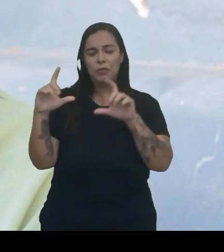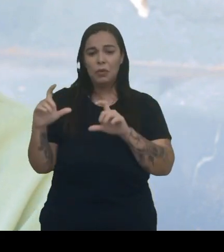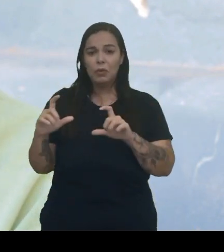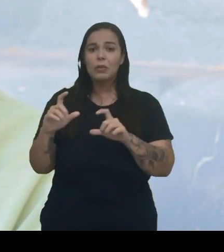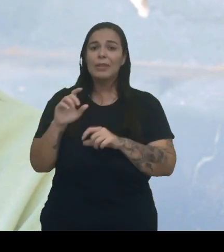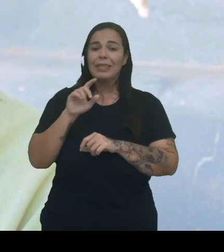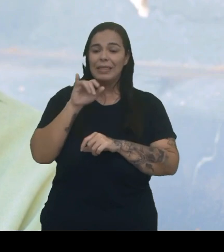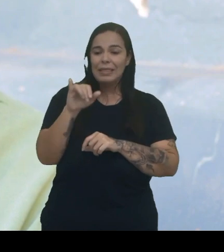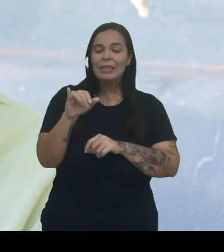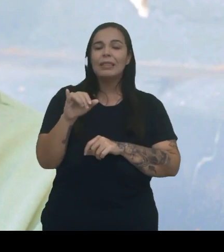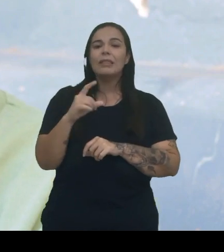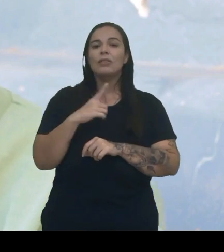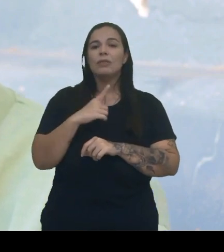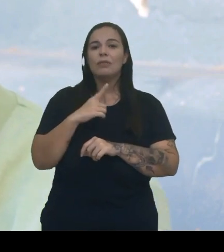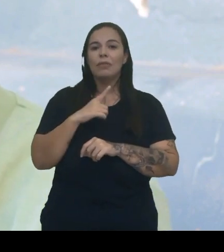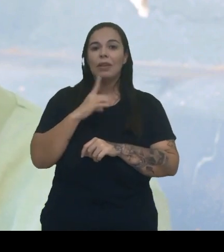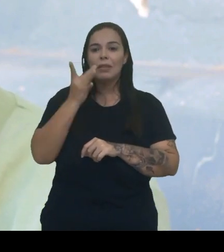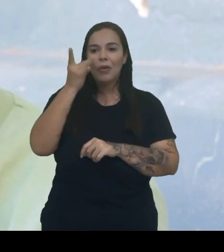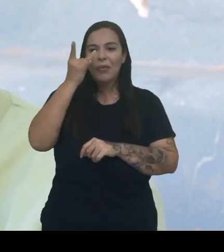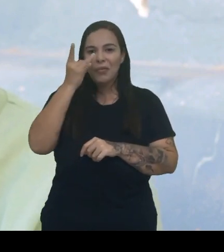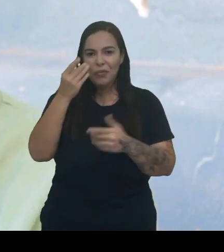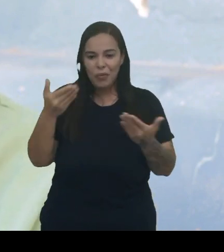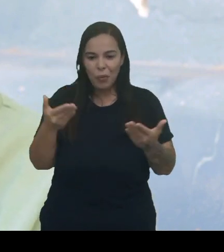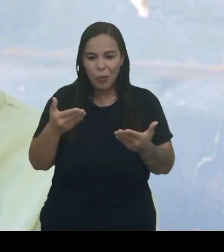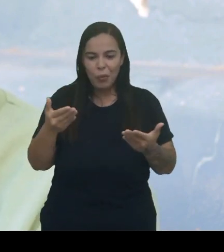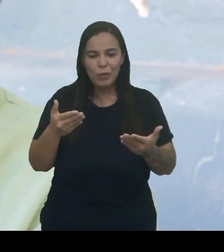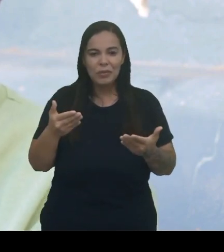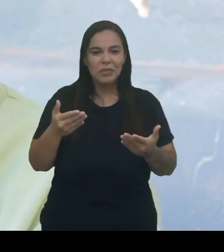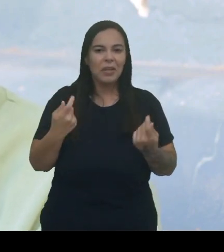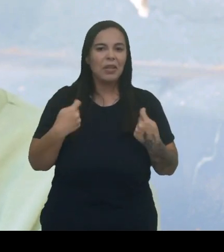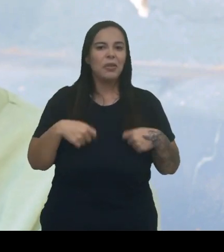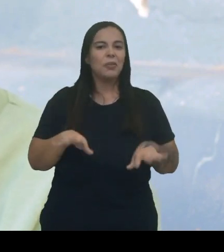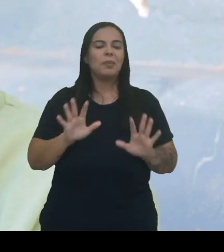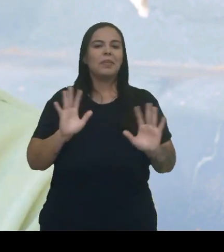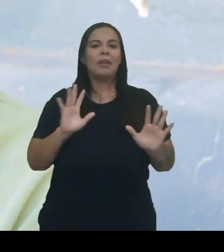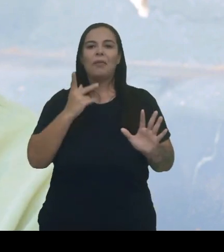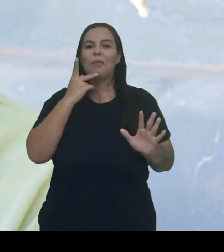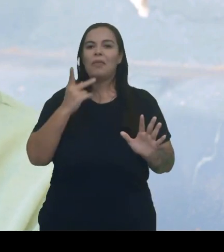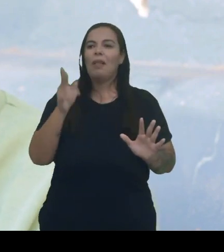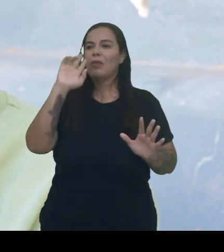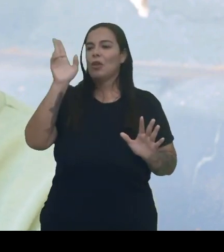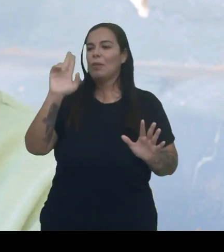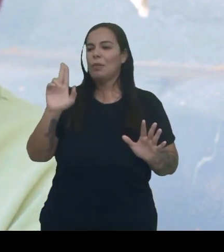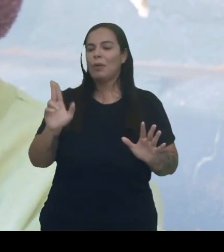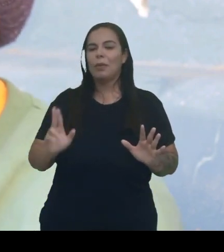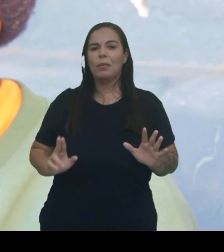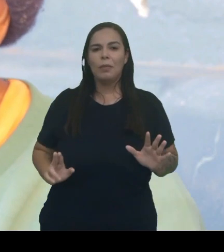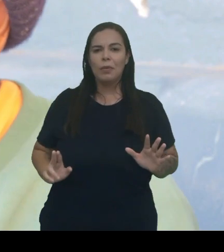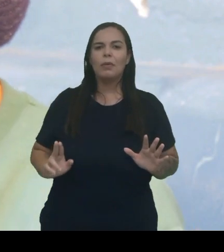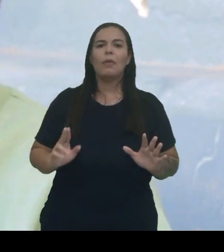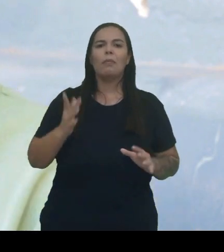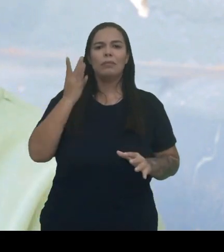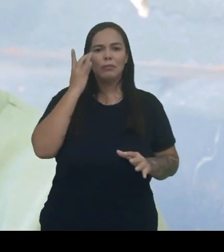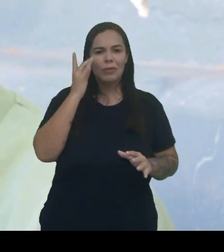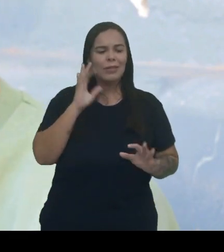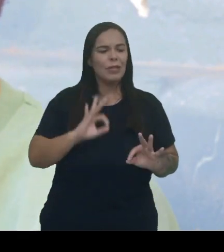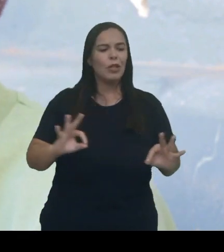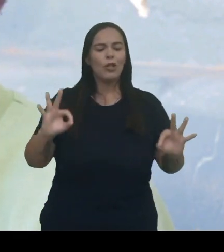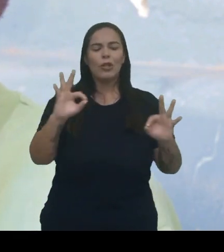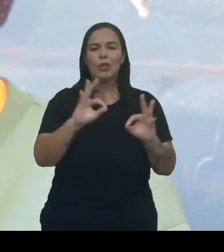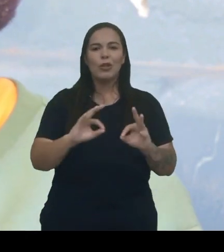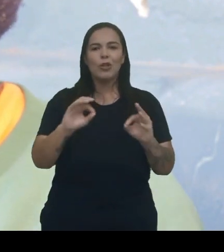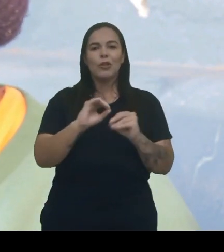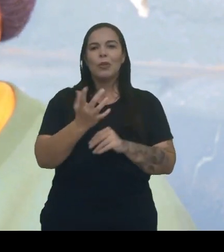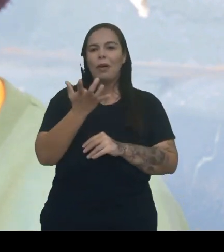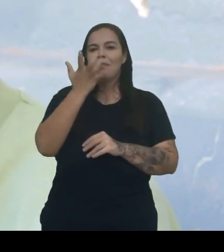Se tivesse assim, ao vivo como se fosse hoje, não precisava nem o nome, te dizia o nome de todas elas. Dizia, essa aqui é Fortuna, essa aqui é Fogoso, essa aqui é Esperança,